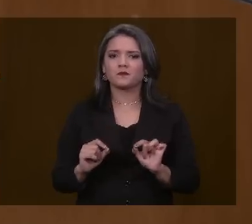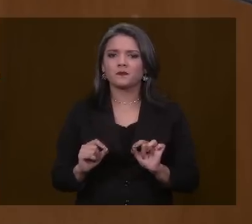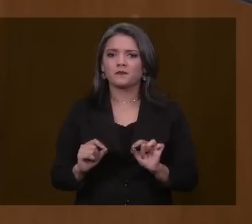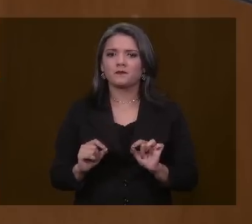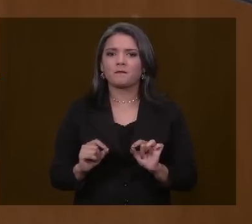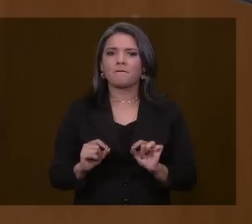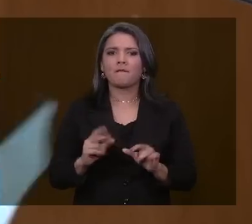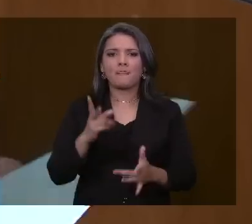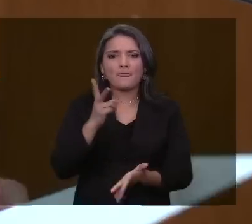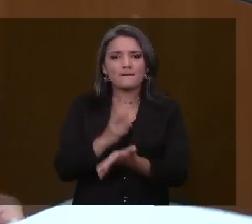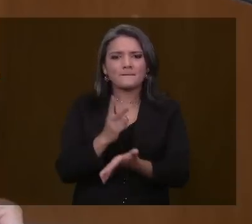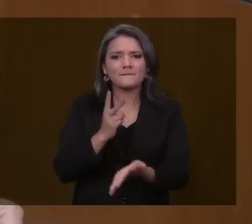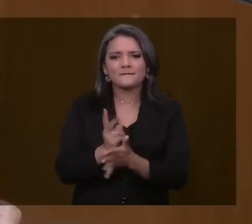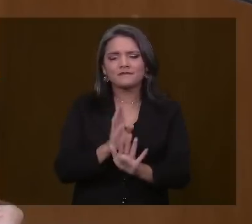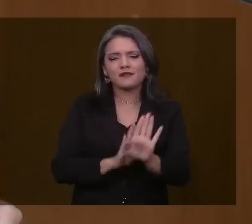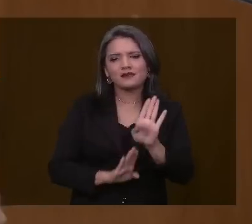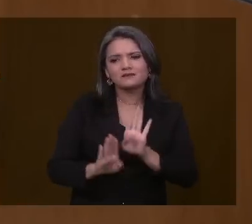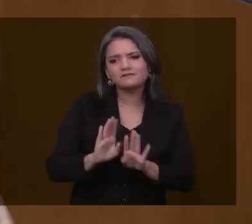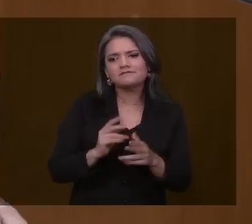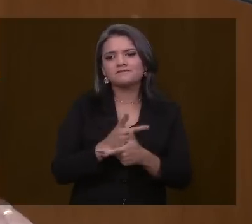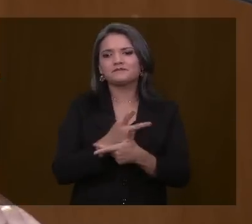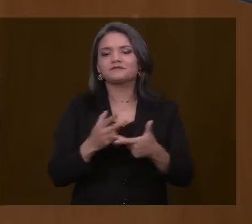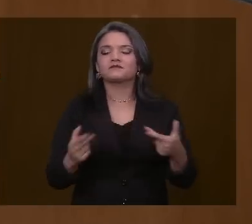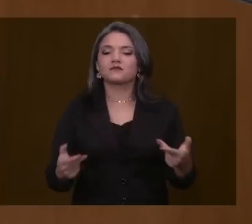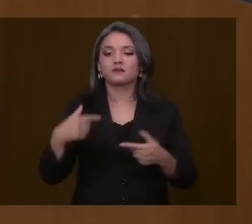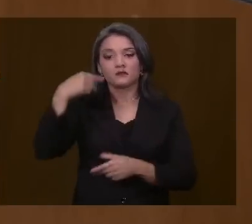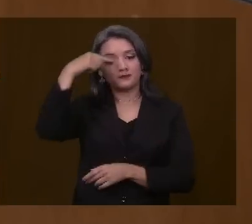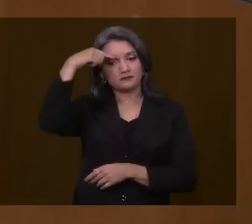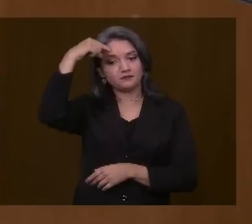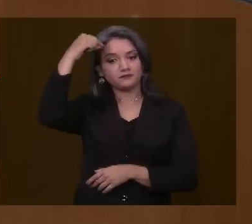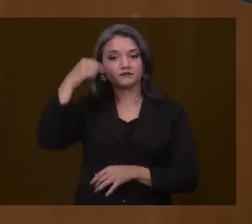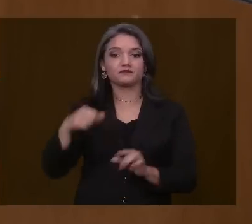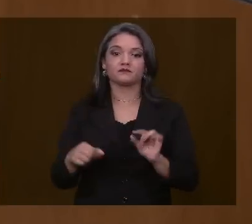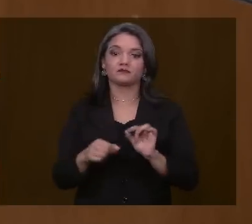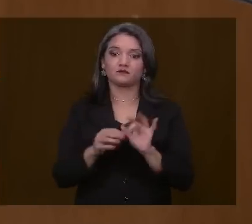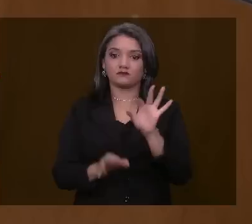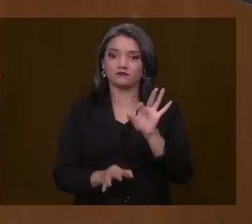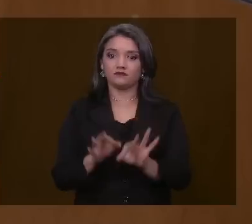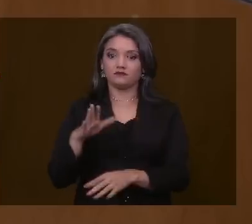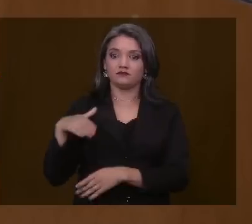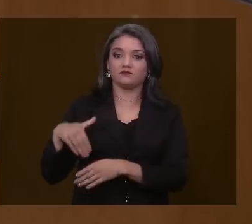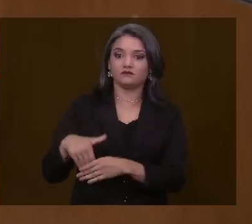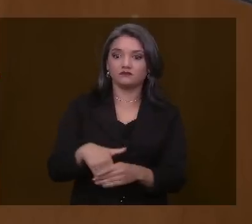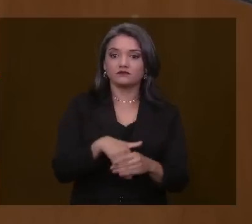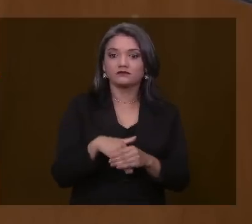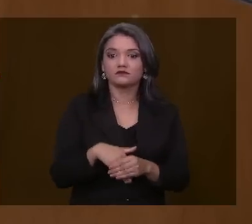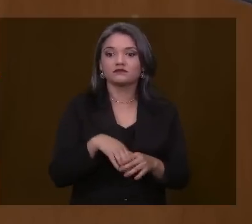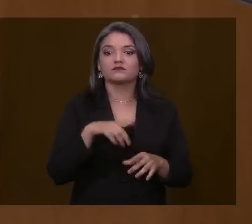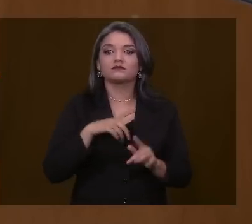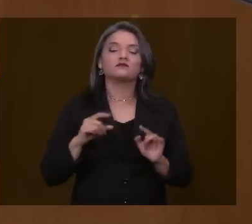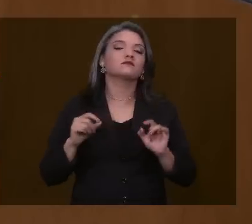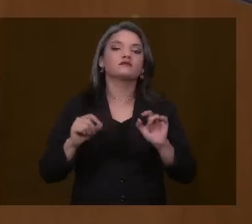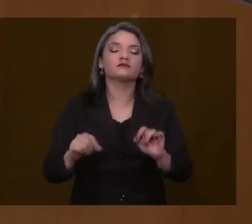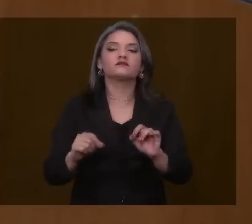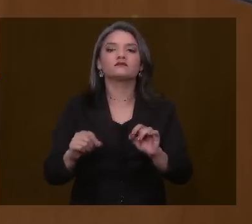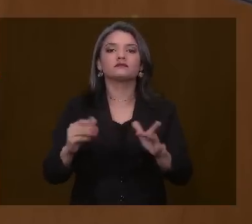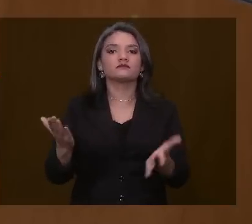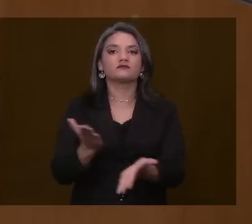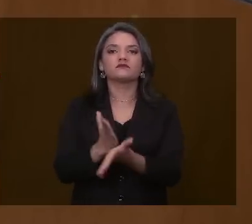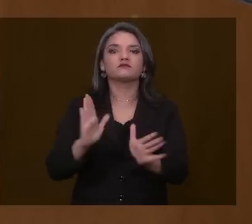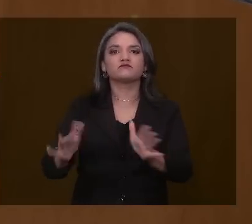mesma acuidade com que Vossa Excelência conduziu na Justiça Eleitoral o combate à